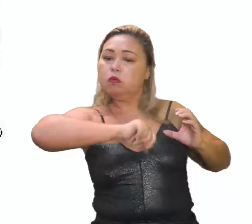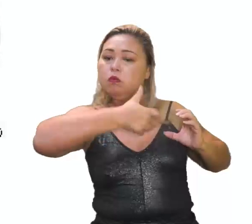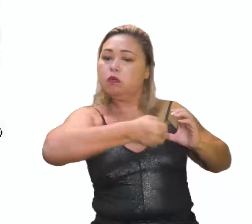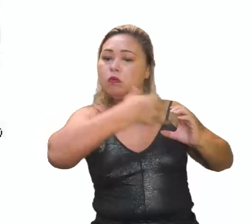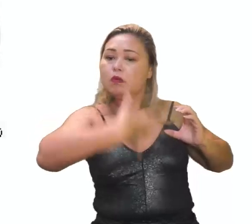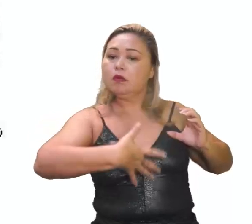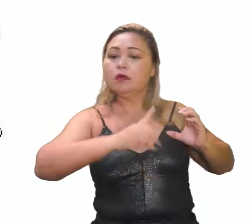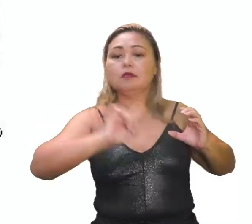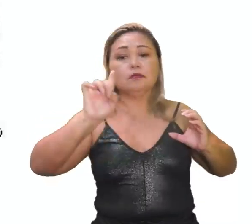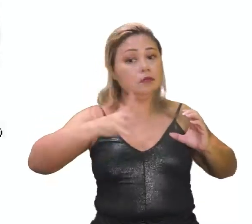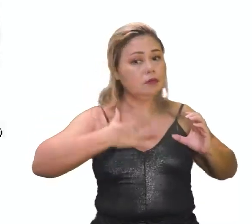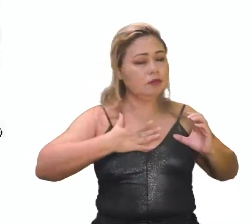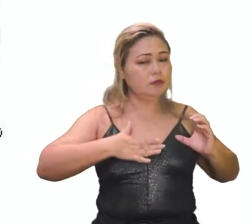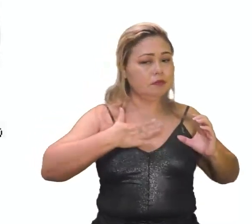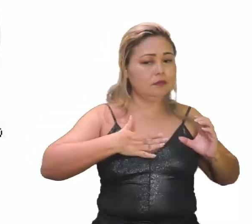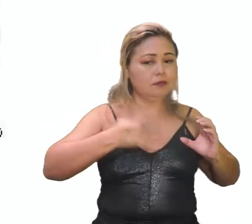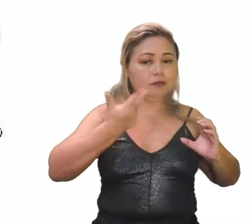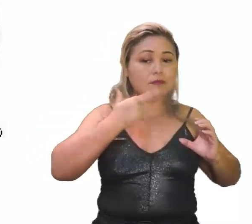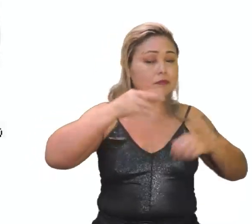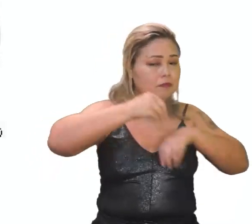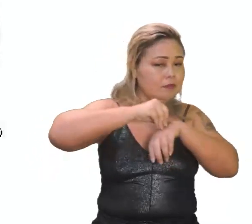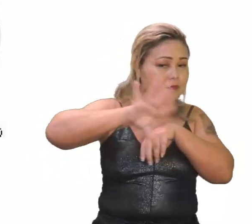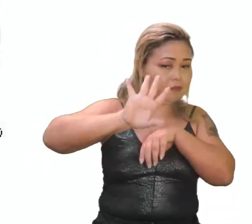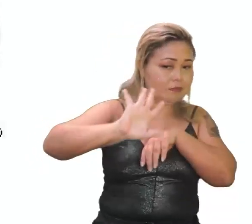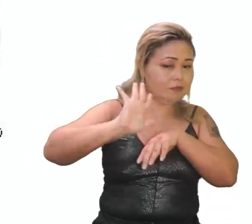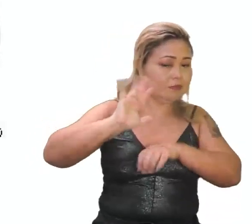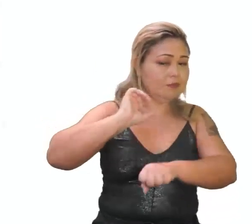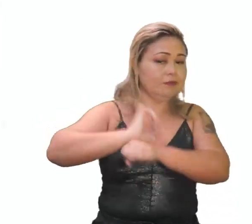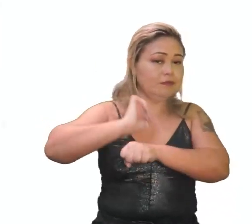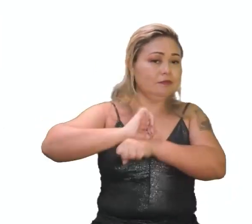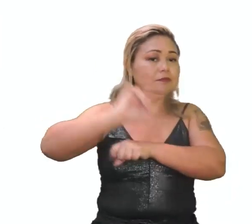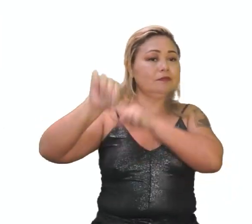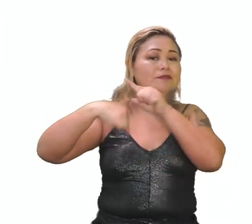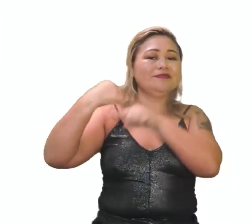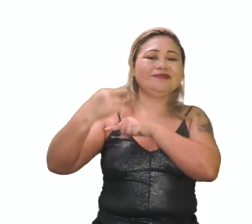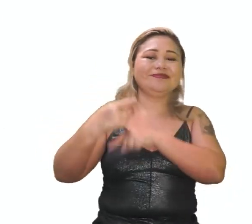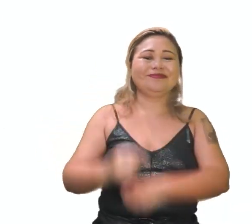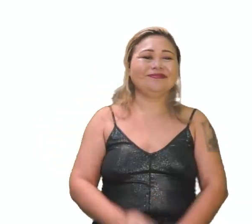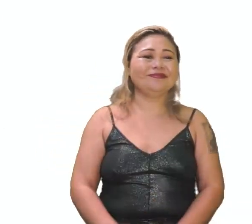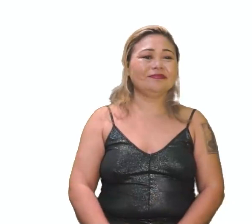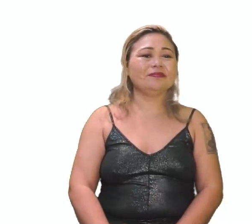caras... professor, calma aí, a professora já está dando a resposta, calma. Então vamos lá.